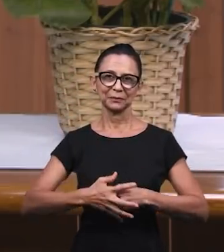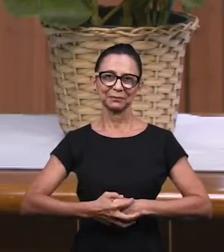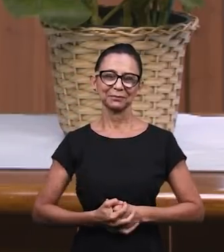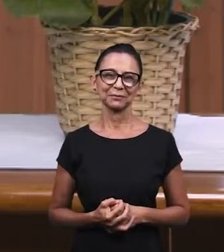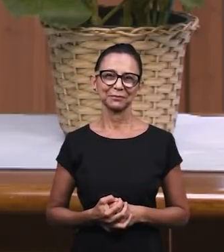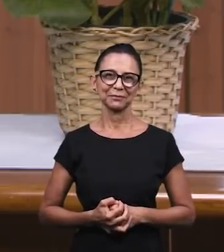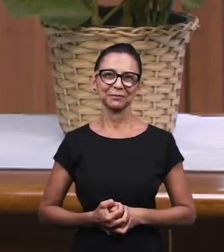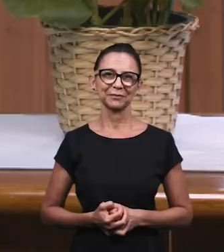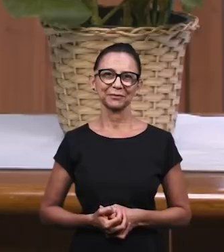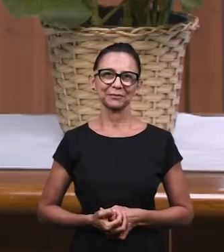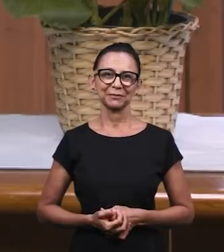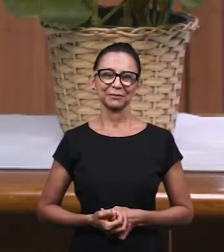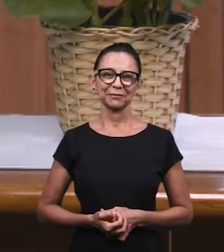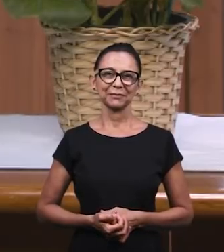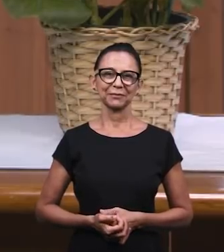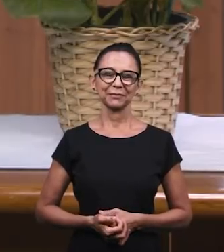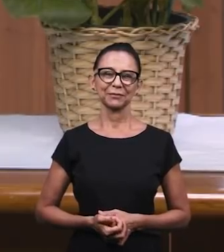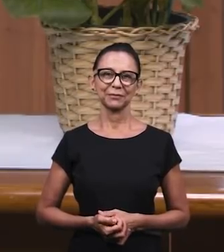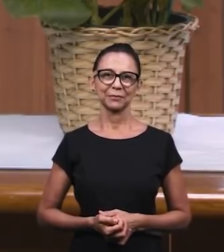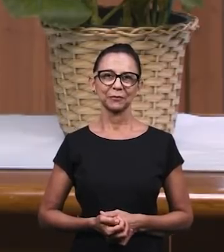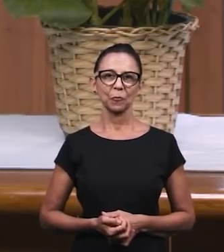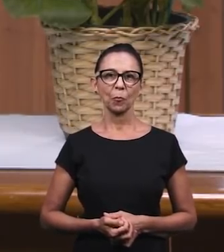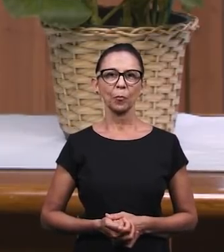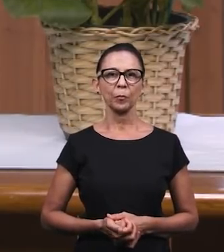Vamos orar ao Senhor.